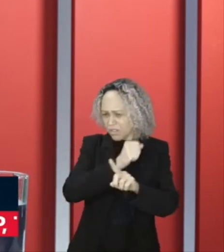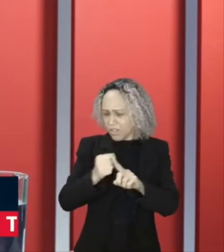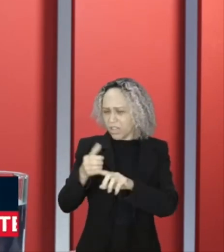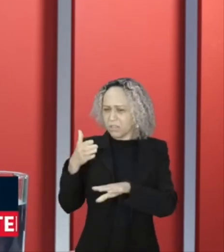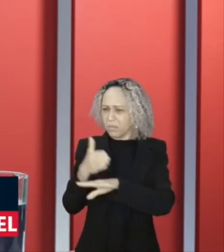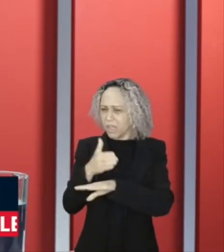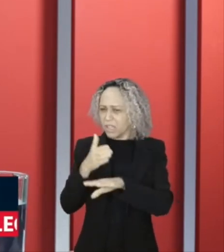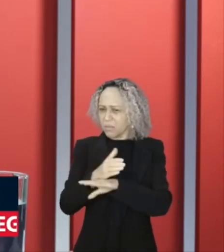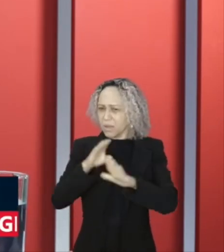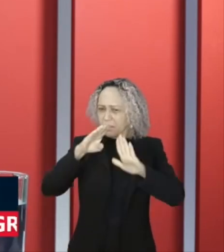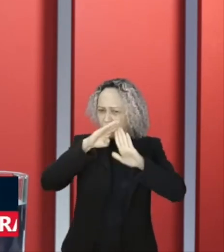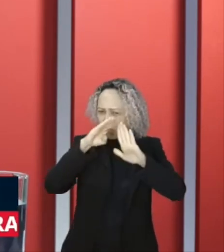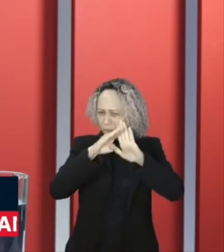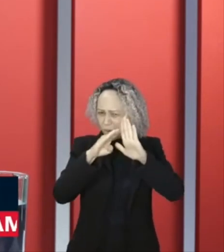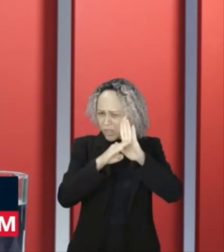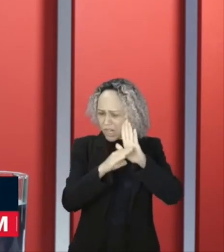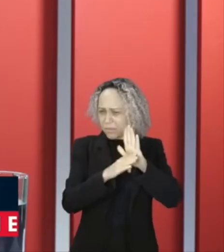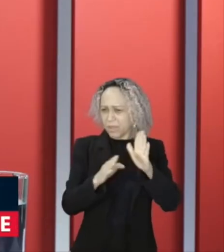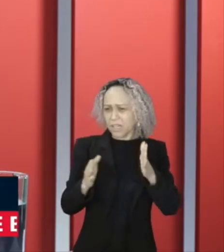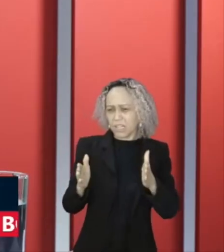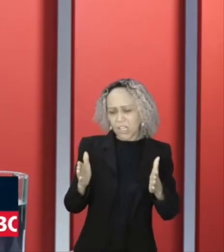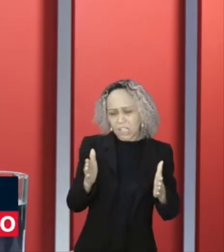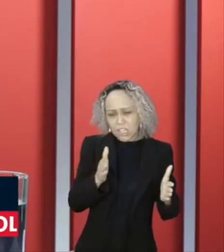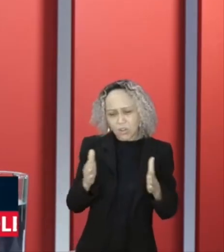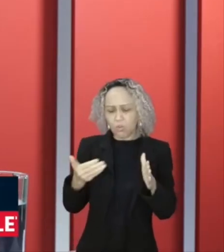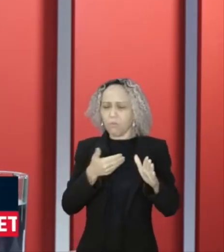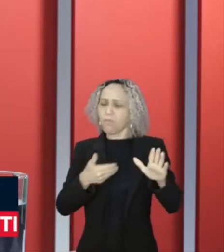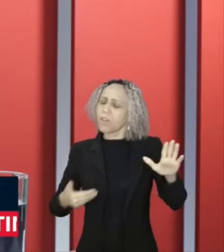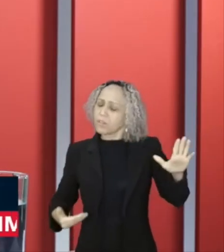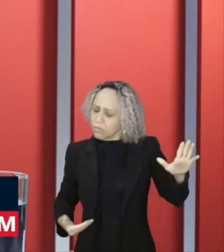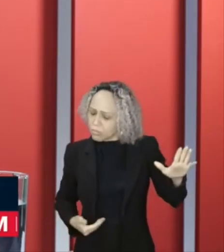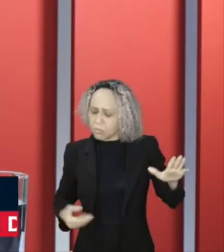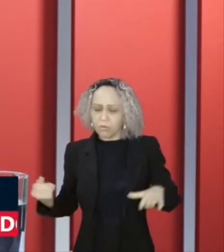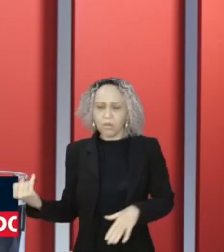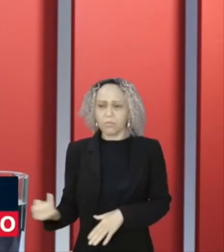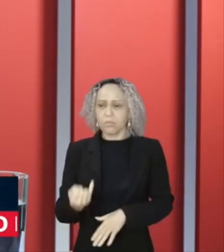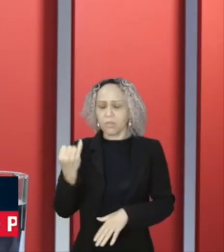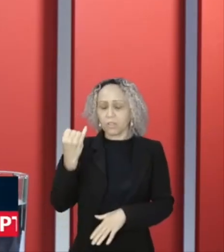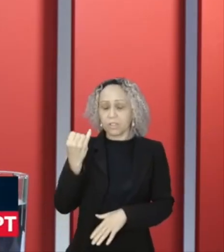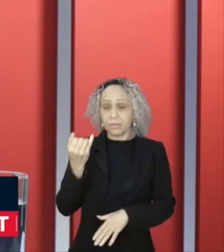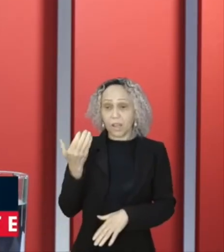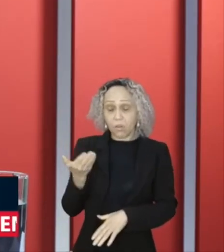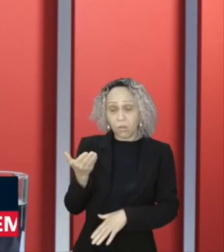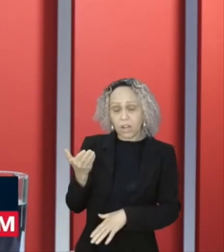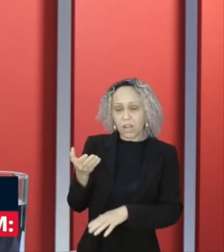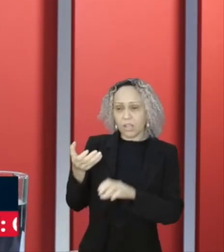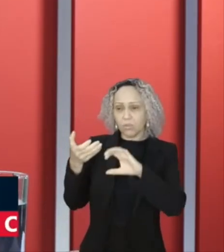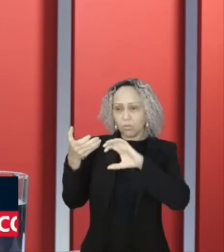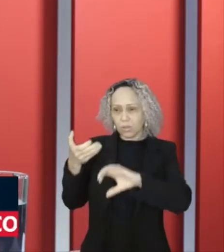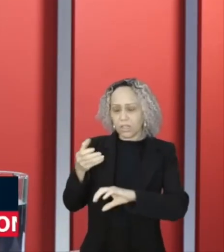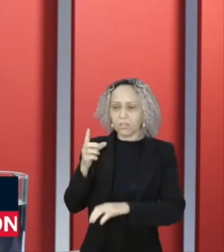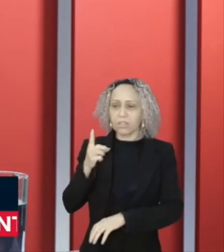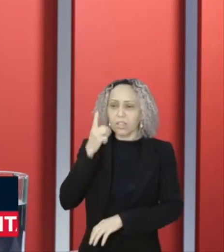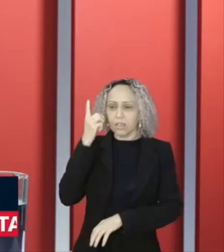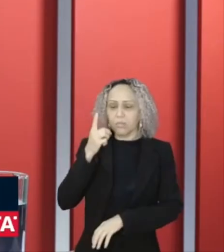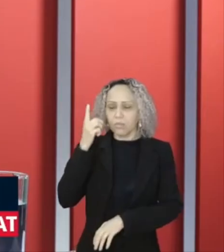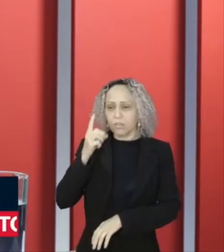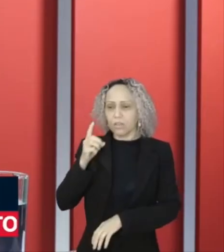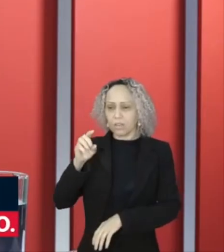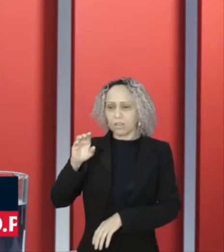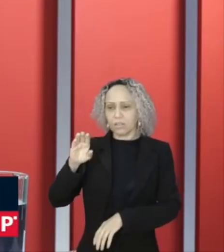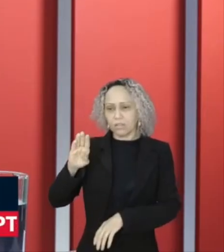com o relator do PPA no Congresso, que é o deputado Bongás, discutindo, né, como vai